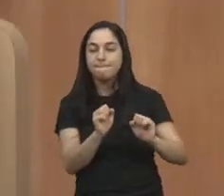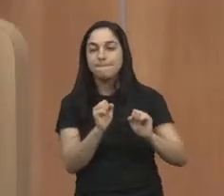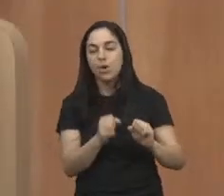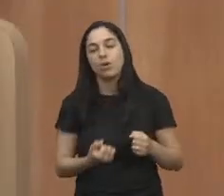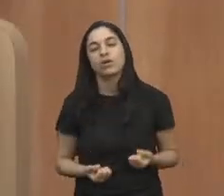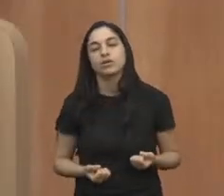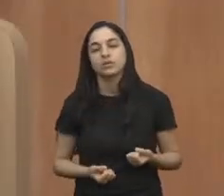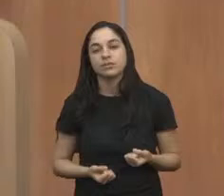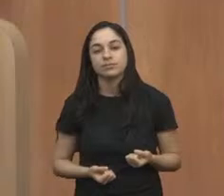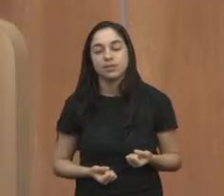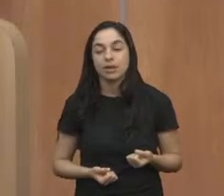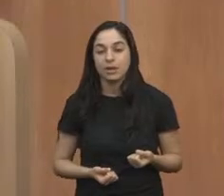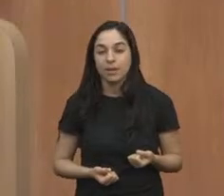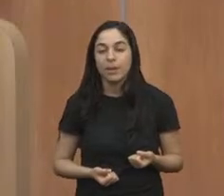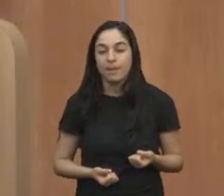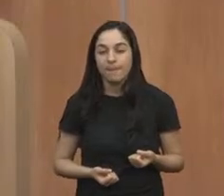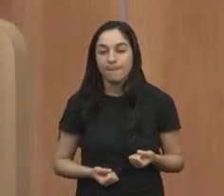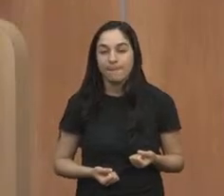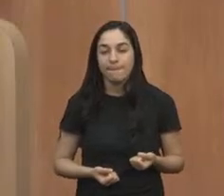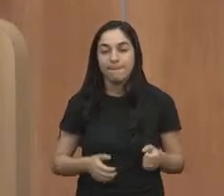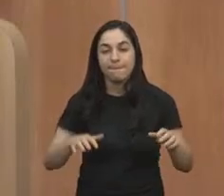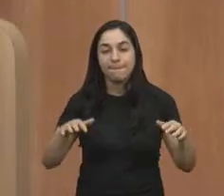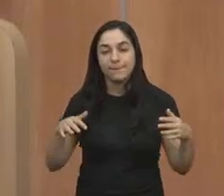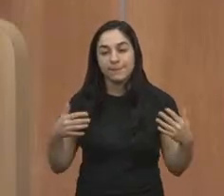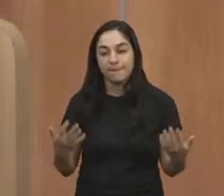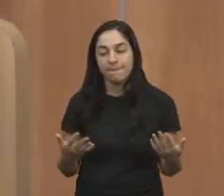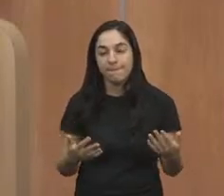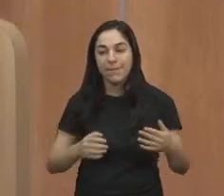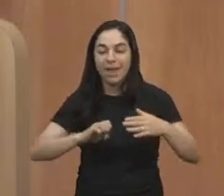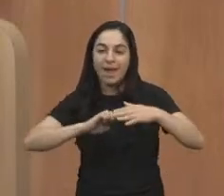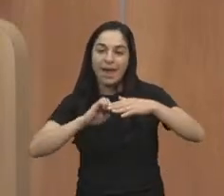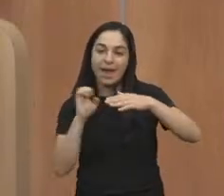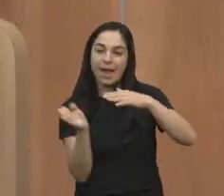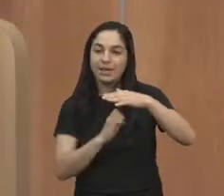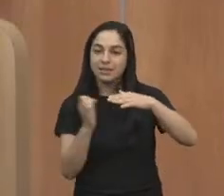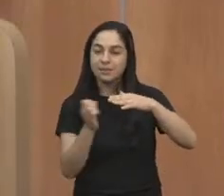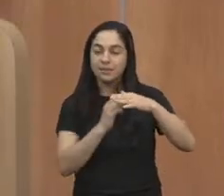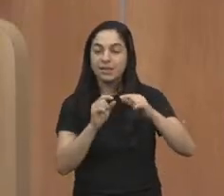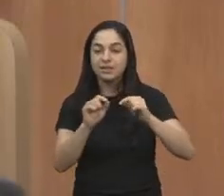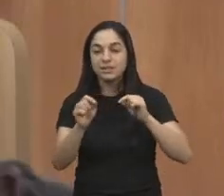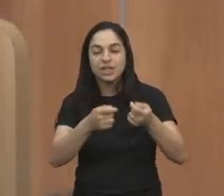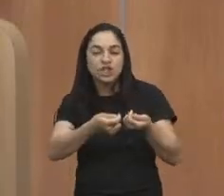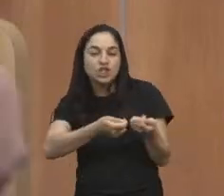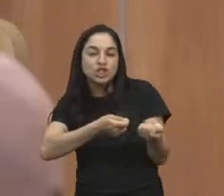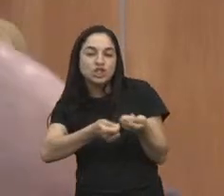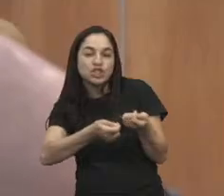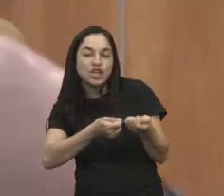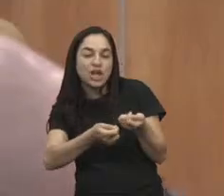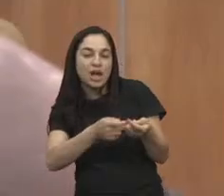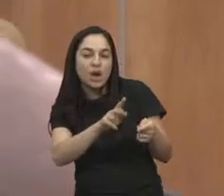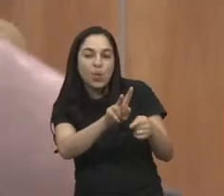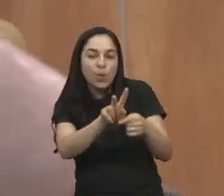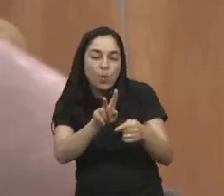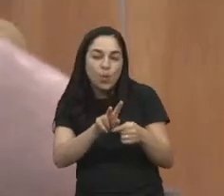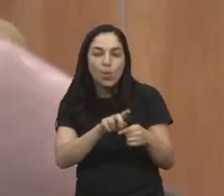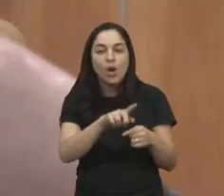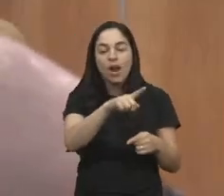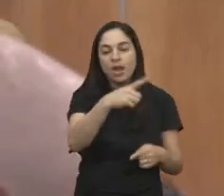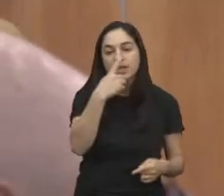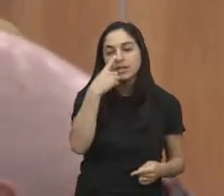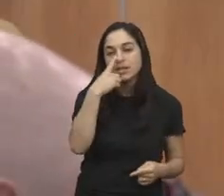feitos pelos moradores. As empresas que geram esses resíduos sólidos, ela